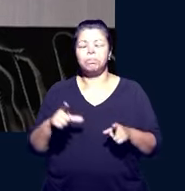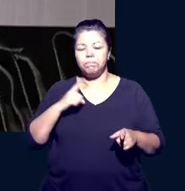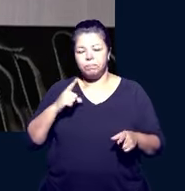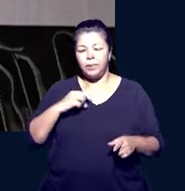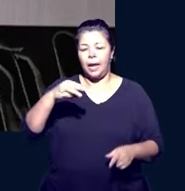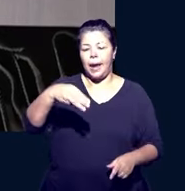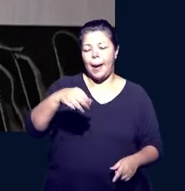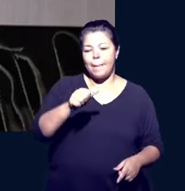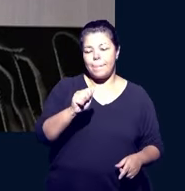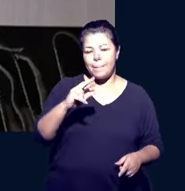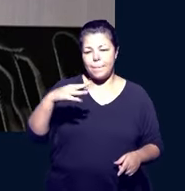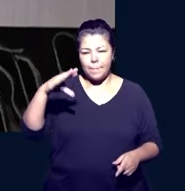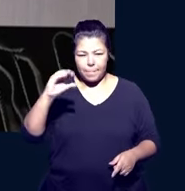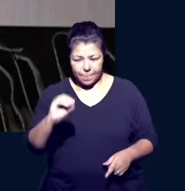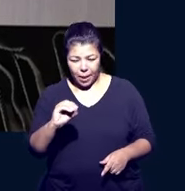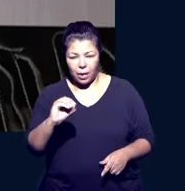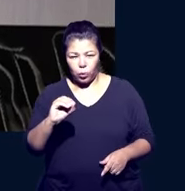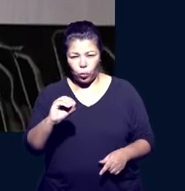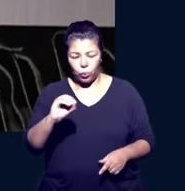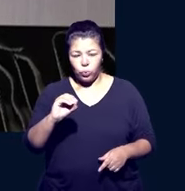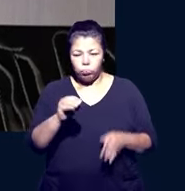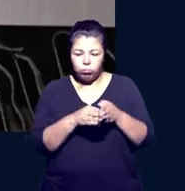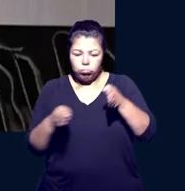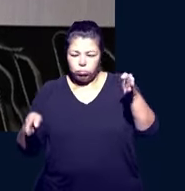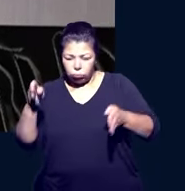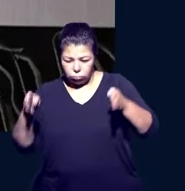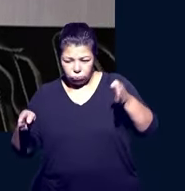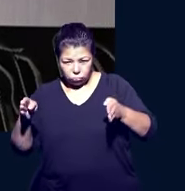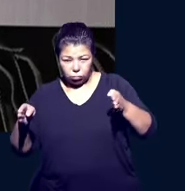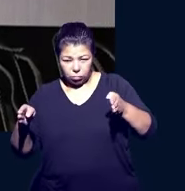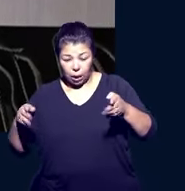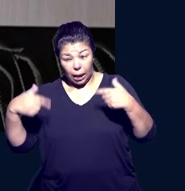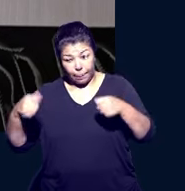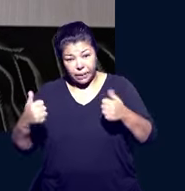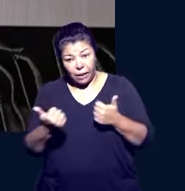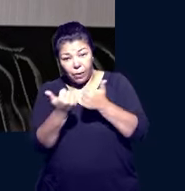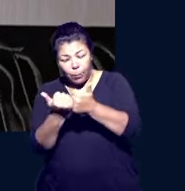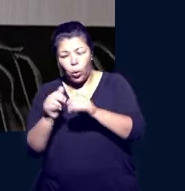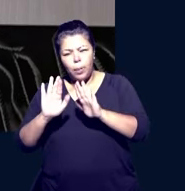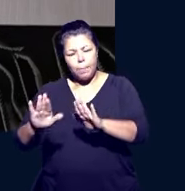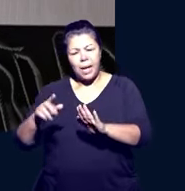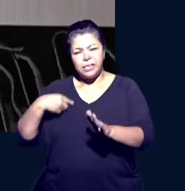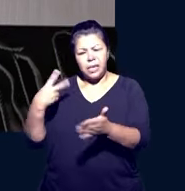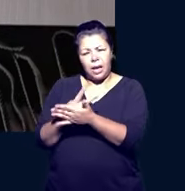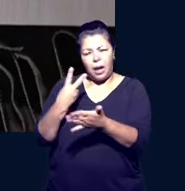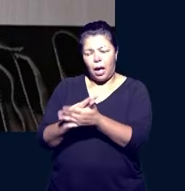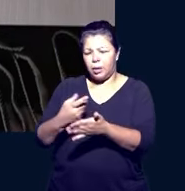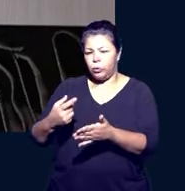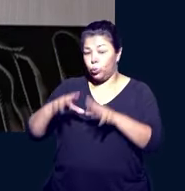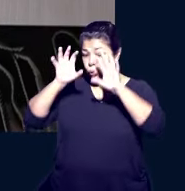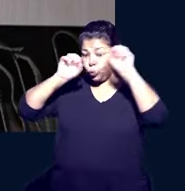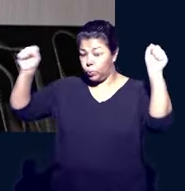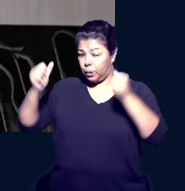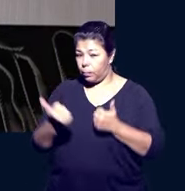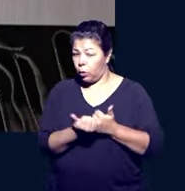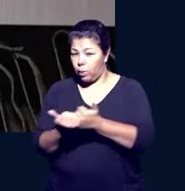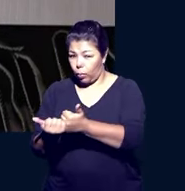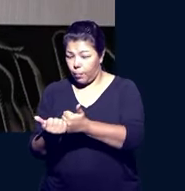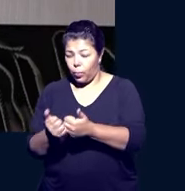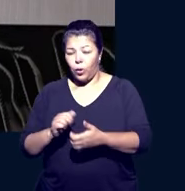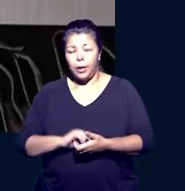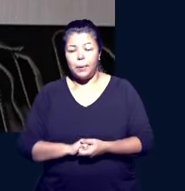aboliria a propriedade privada ninguém apoia picaretagem é só onde houvesse reivindicação constante em relação à aquela